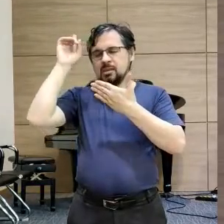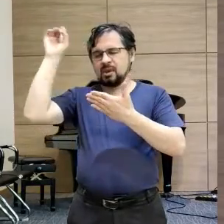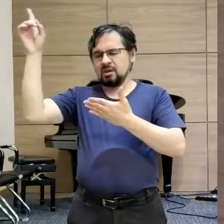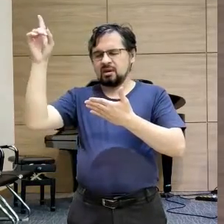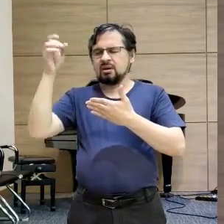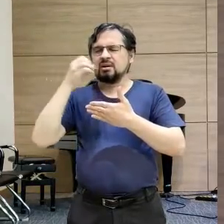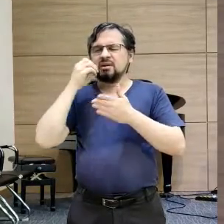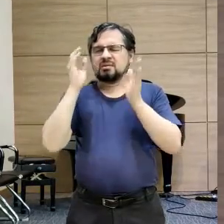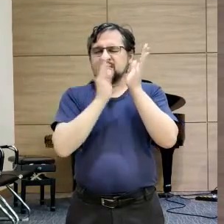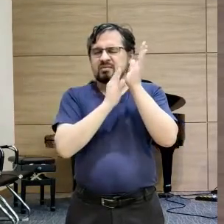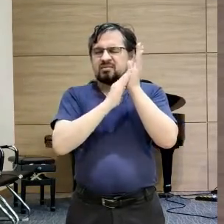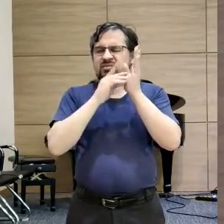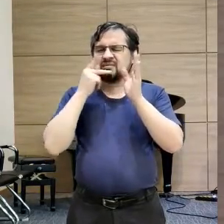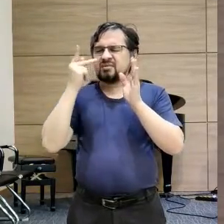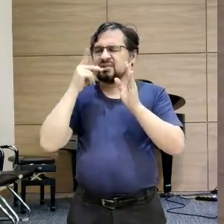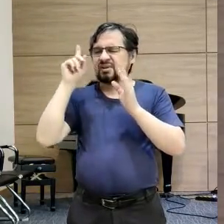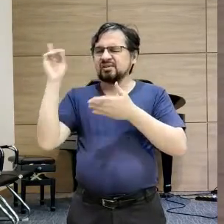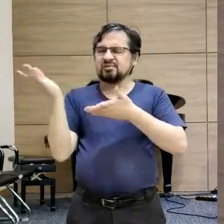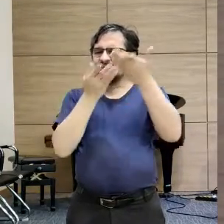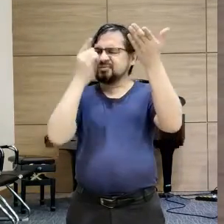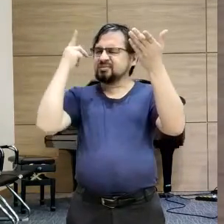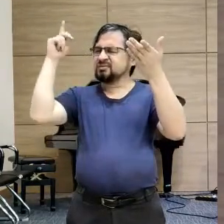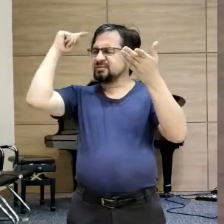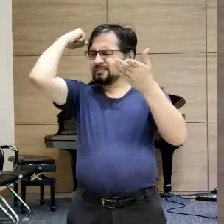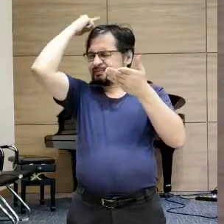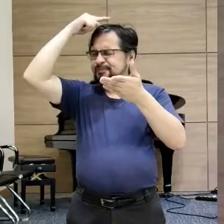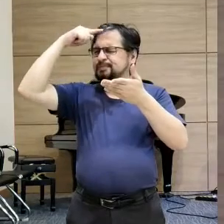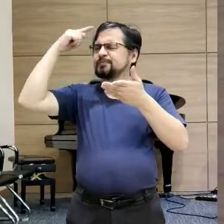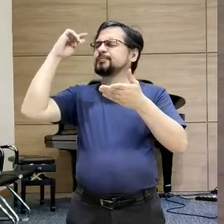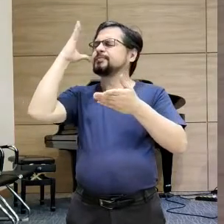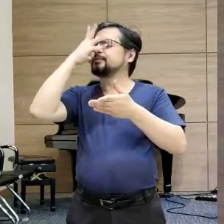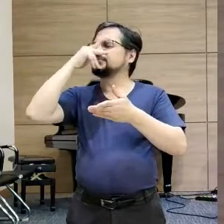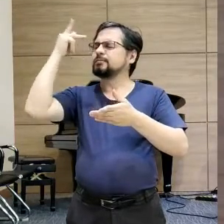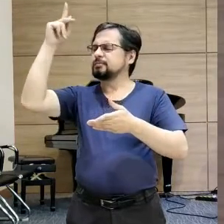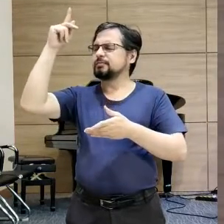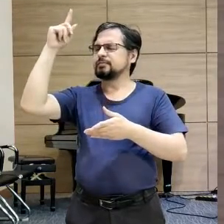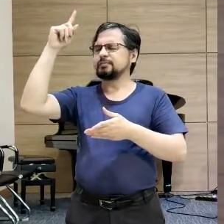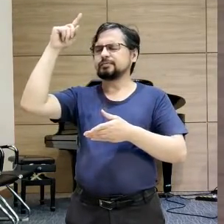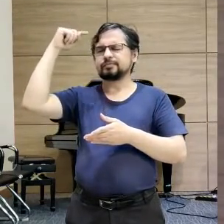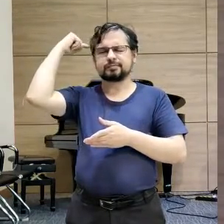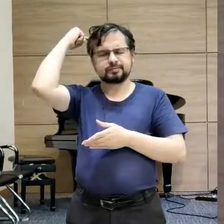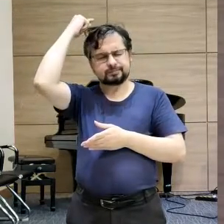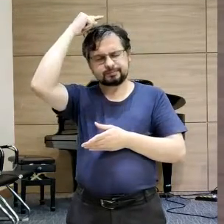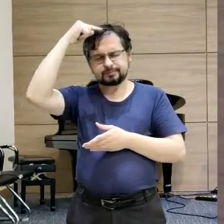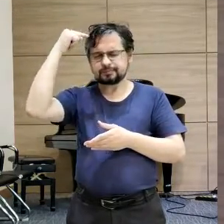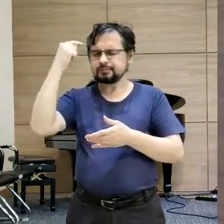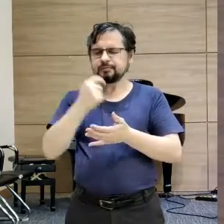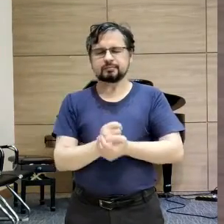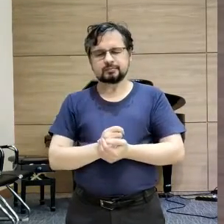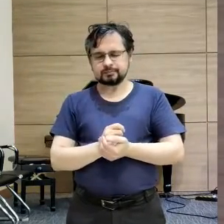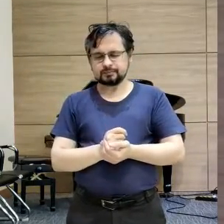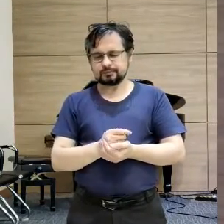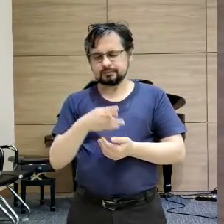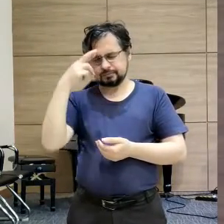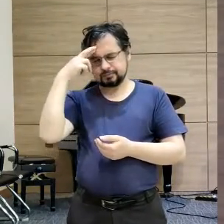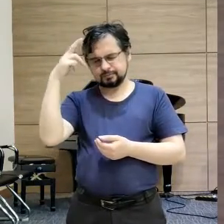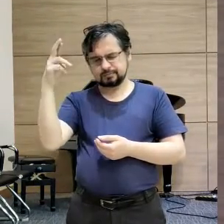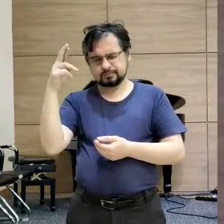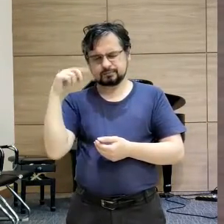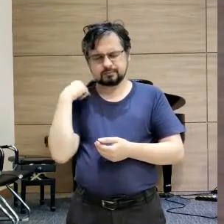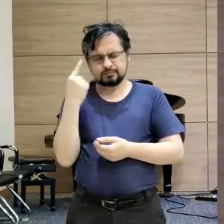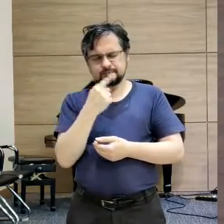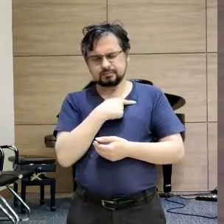bendizer e exaltar ao Senhor na beleza da tua santidade. Senhor, nós somos tão